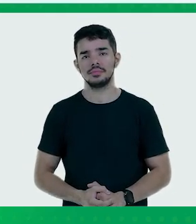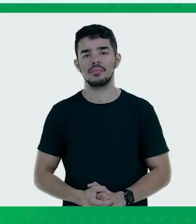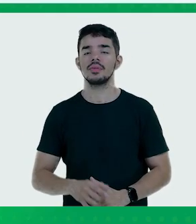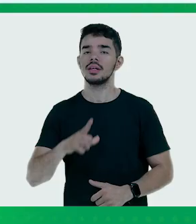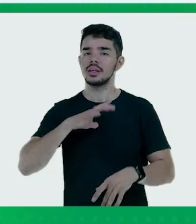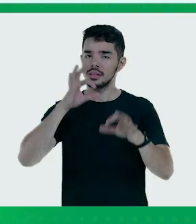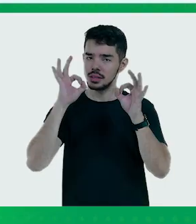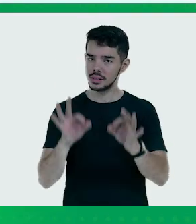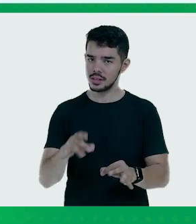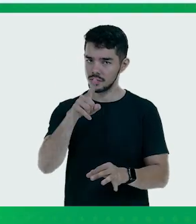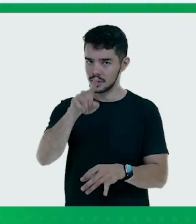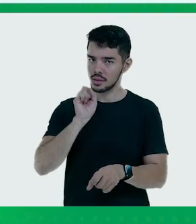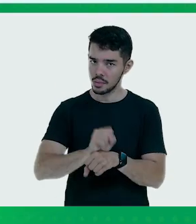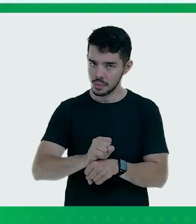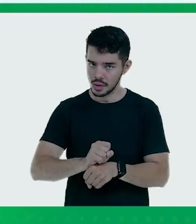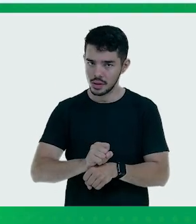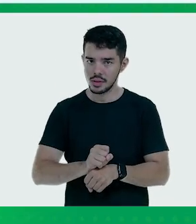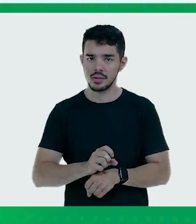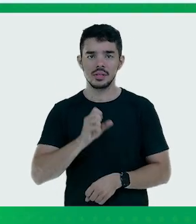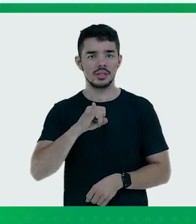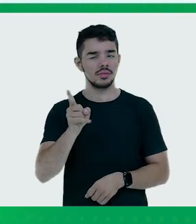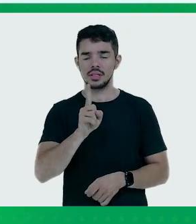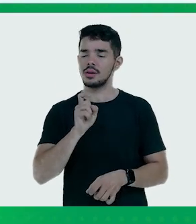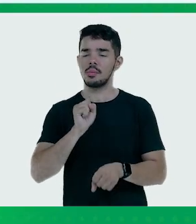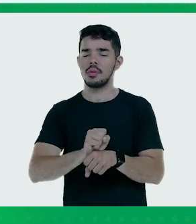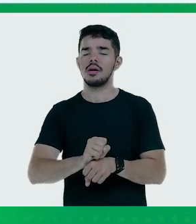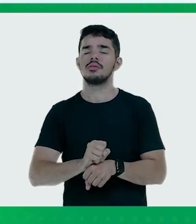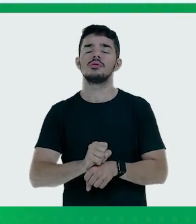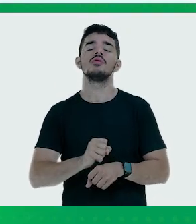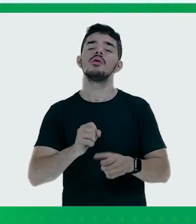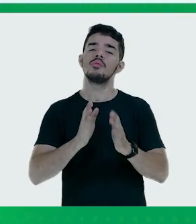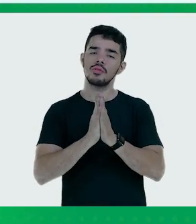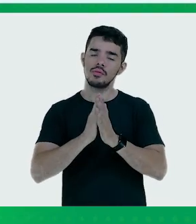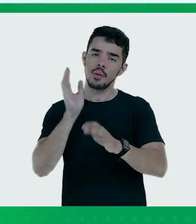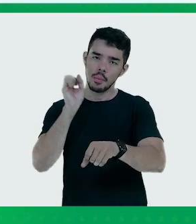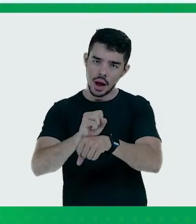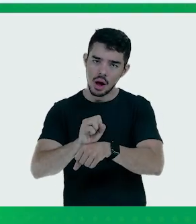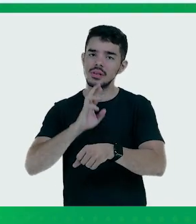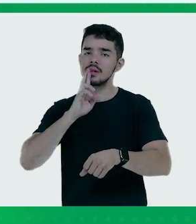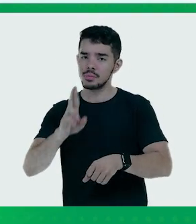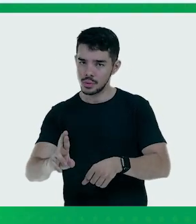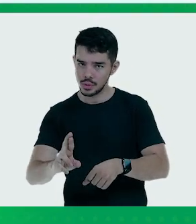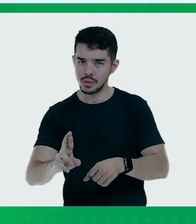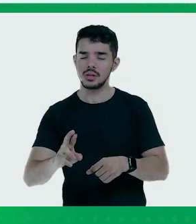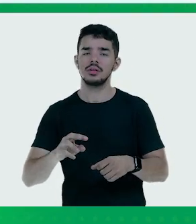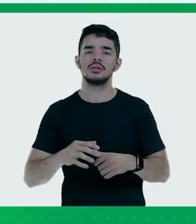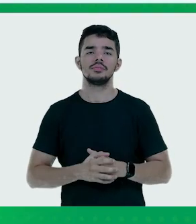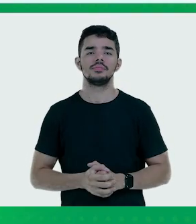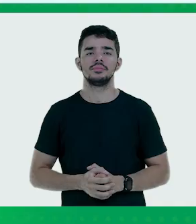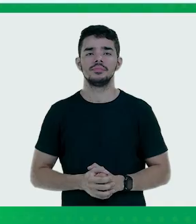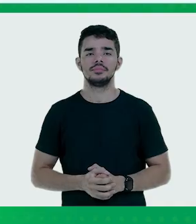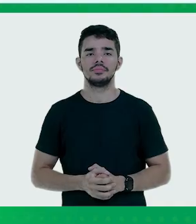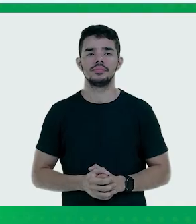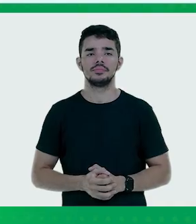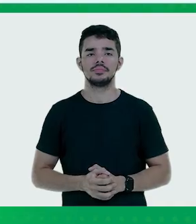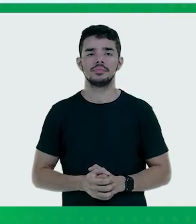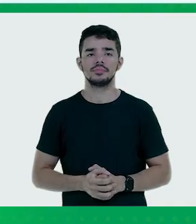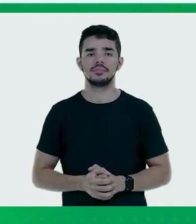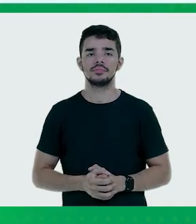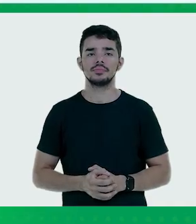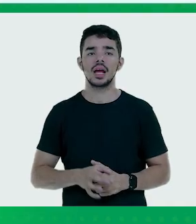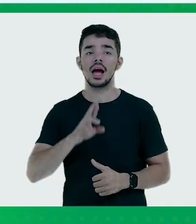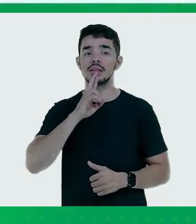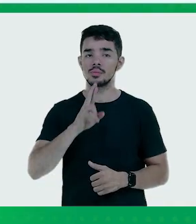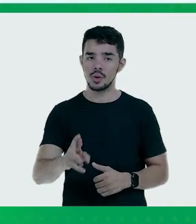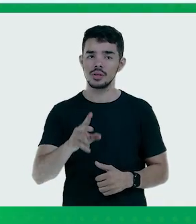Tenho certeza que você deu essa pausa. Se você não deu, pause, para você responder antes de dar o gabarito. O